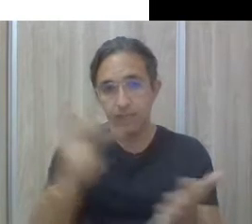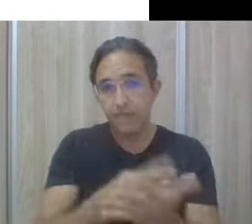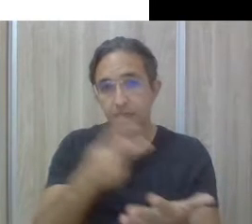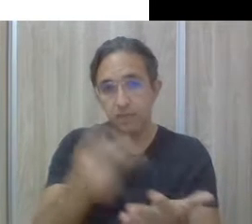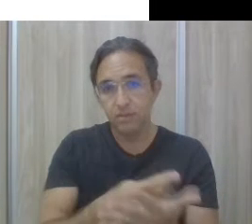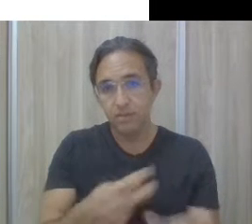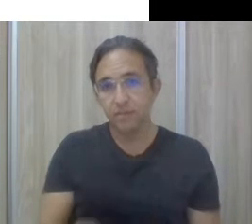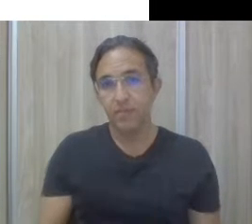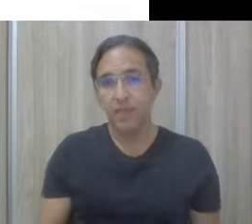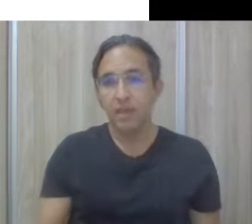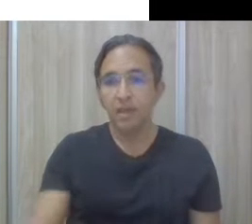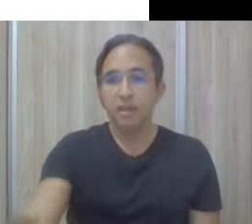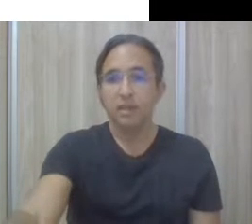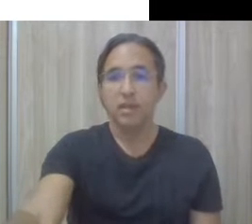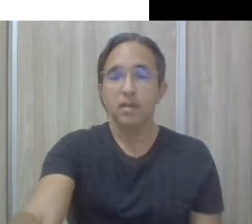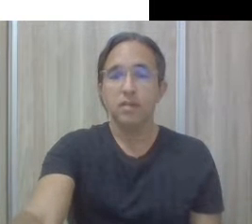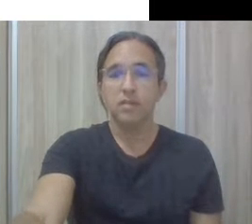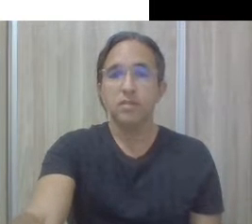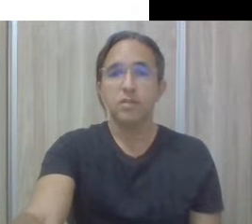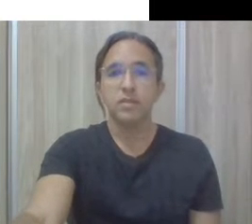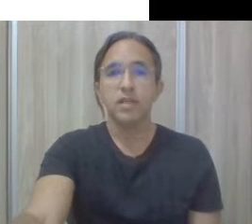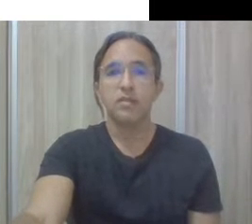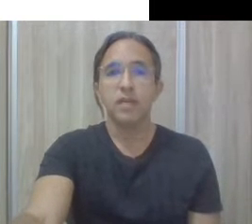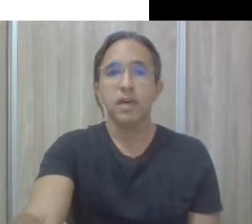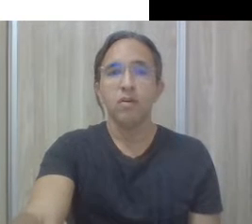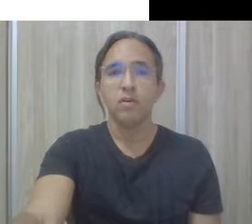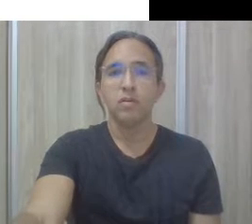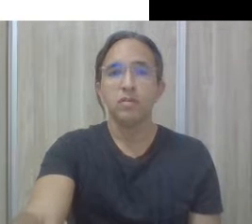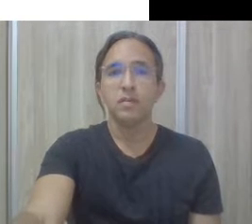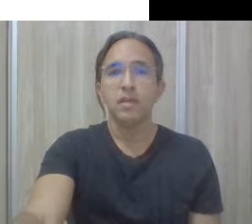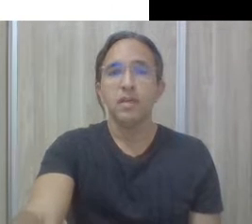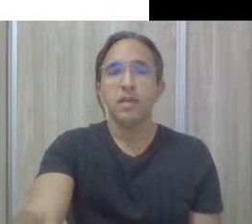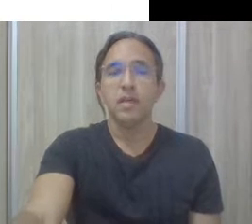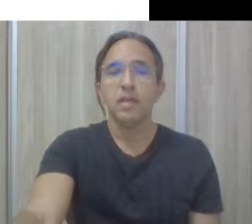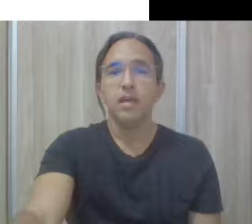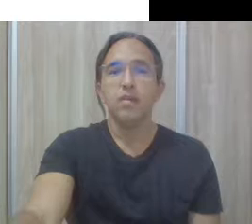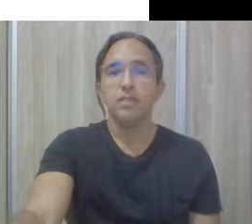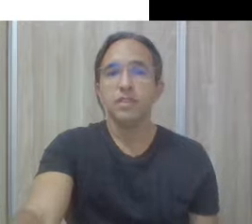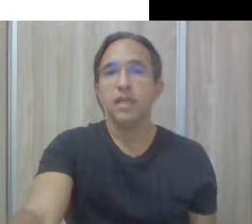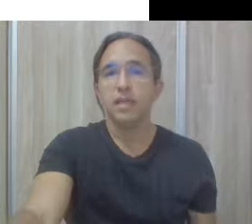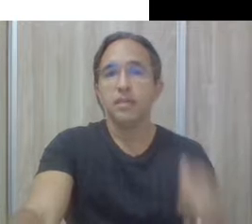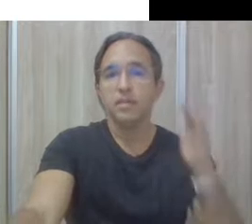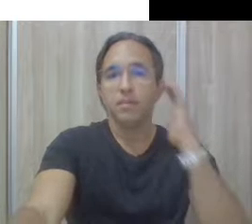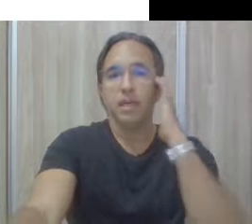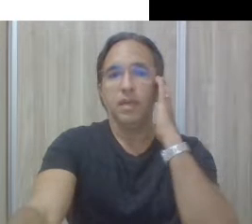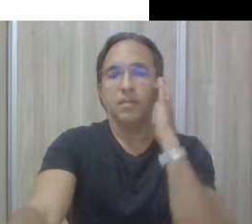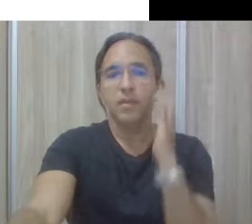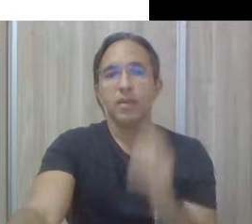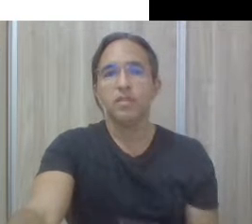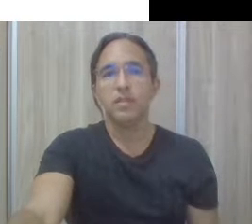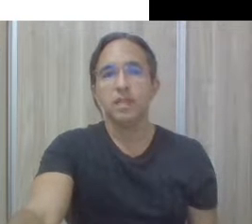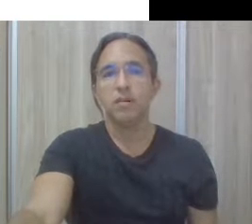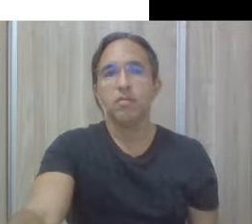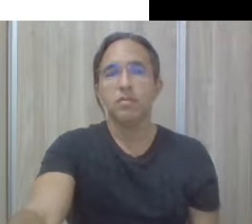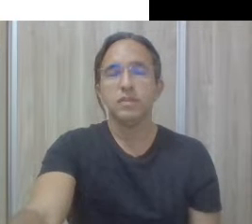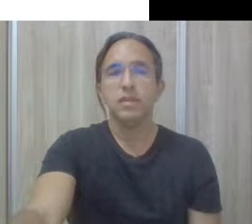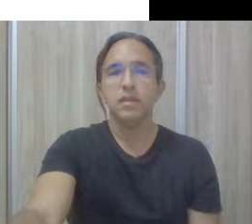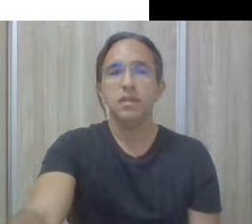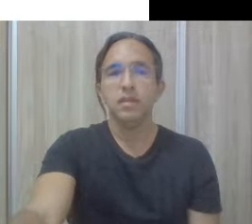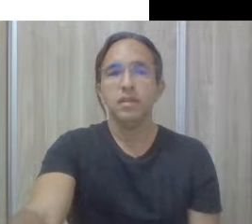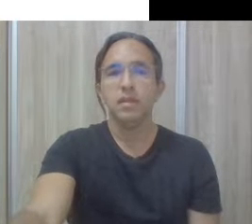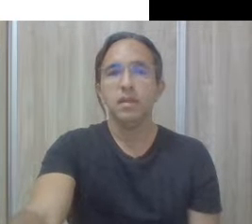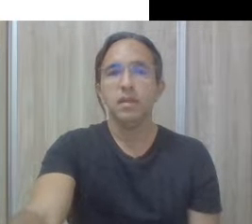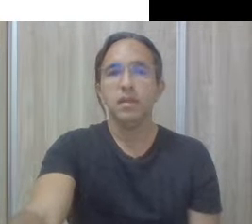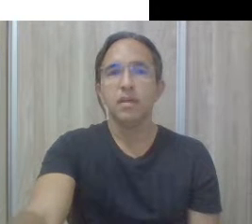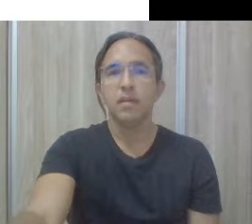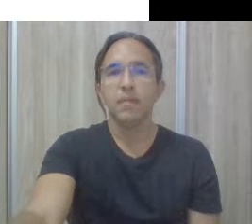conceitos verdadeiros. Então, esses conceitos errôneos, que eu tinha eles também, eu citei alguns